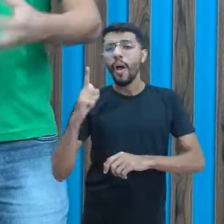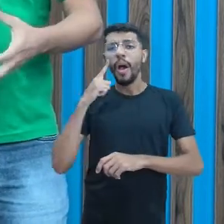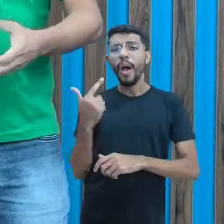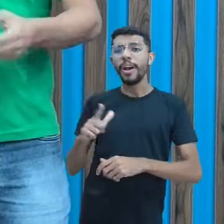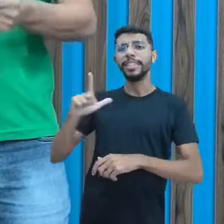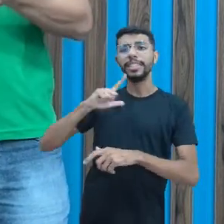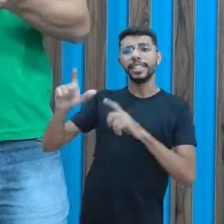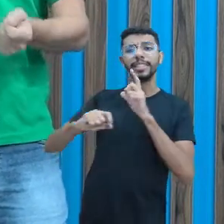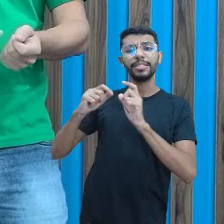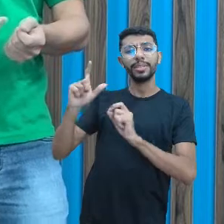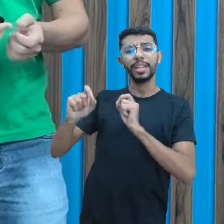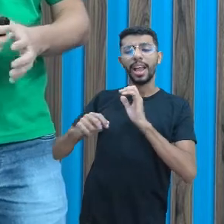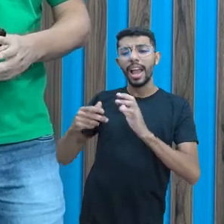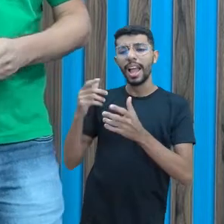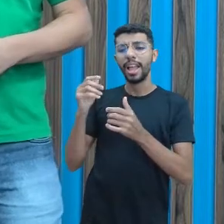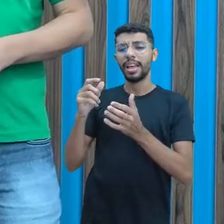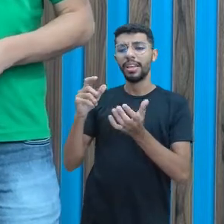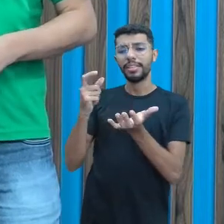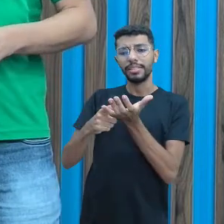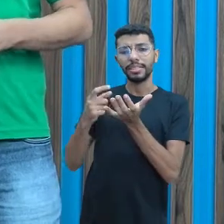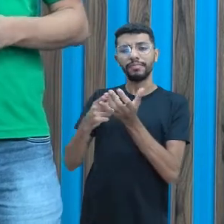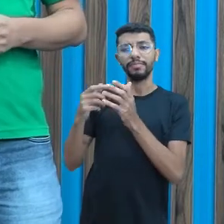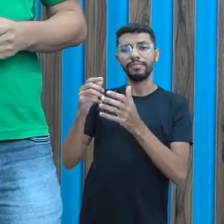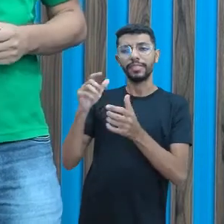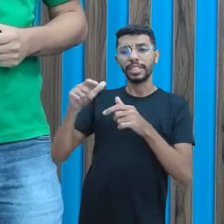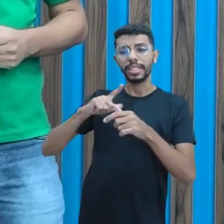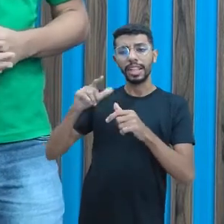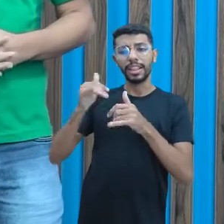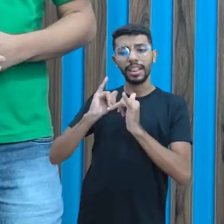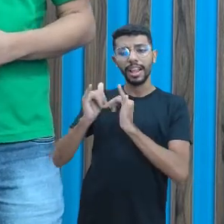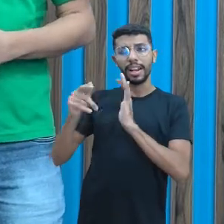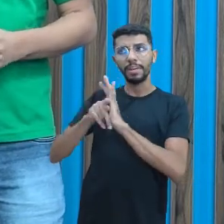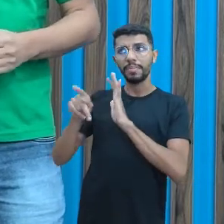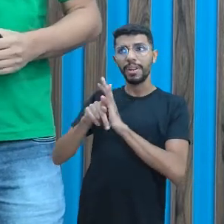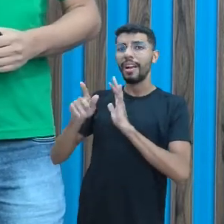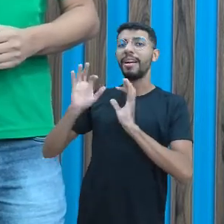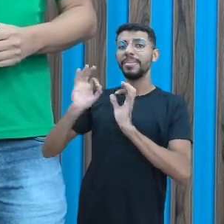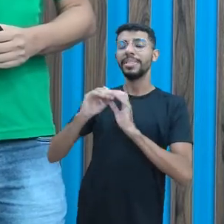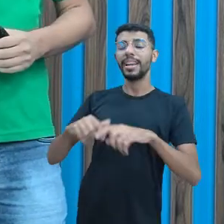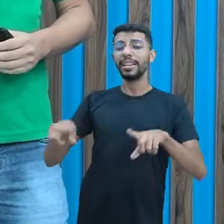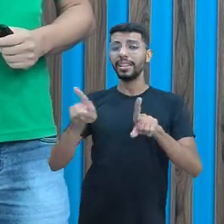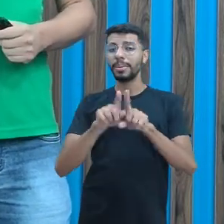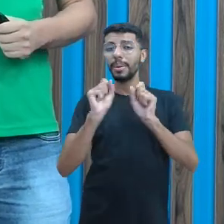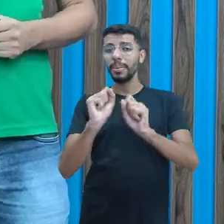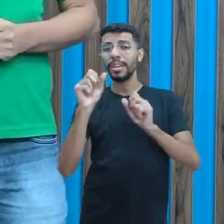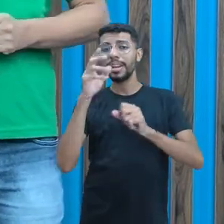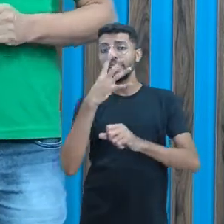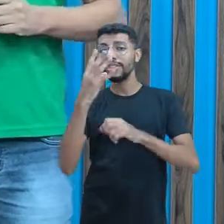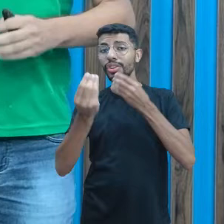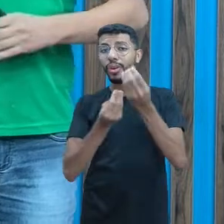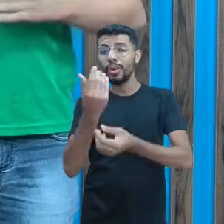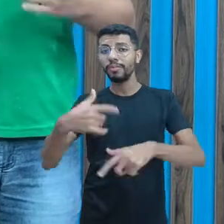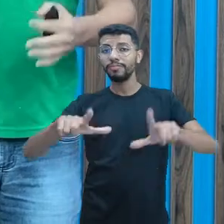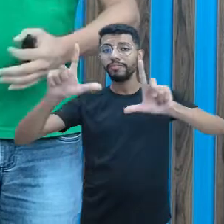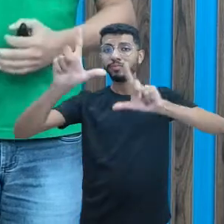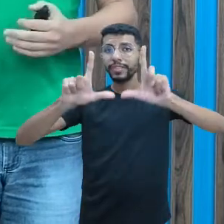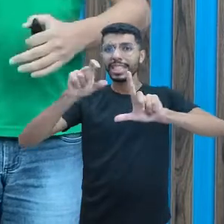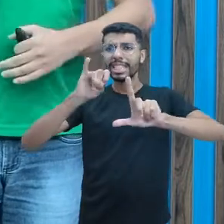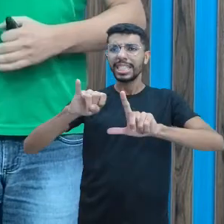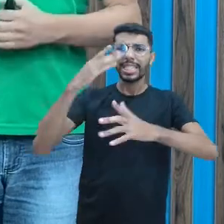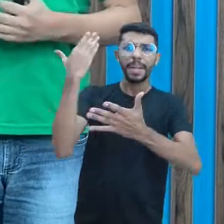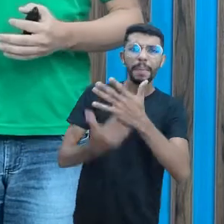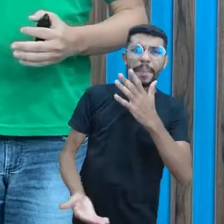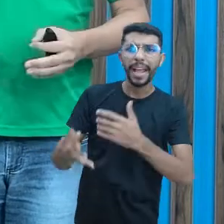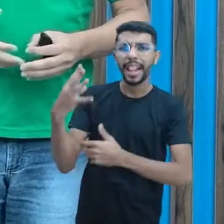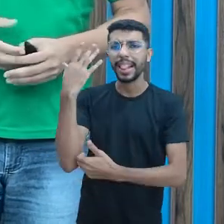pode acompanhar nossas aulas pelo aplicativo, além de também acompanhar pela TV. E quem, né, perder a aula ao vivo,